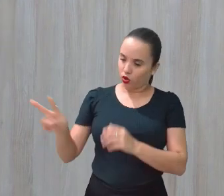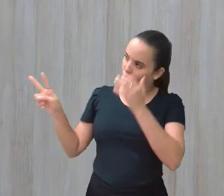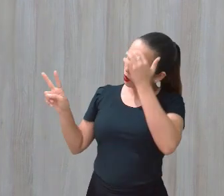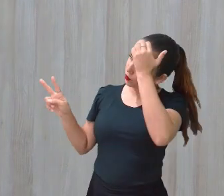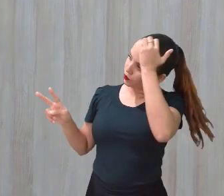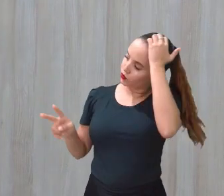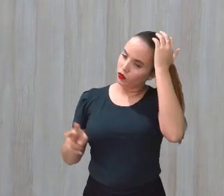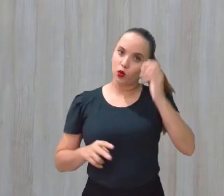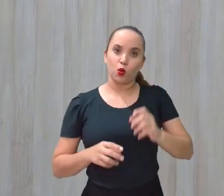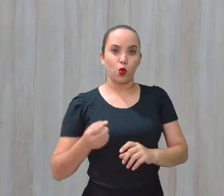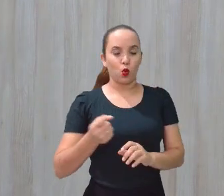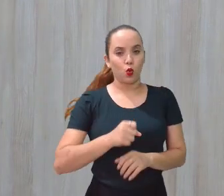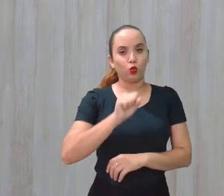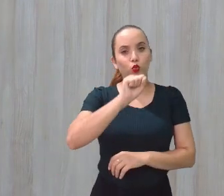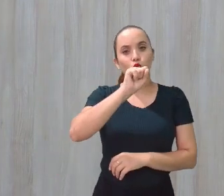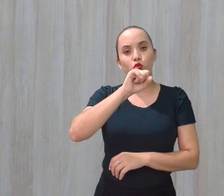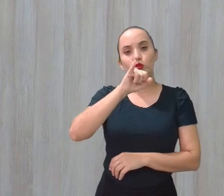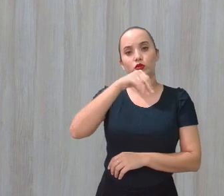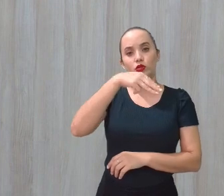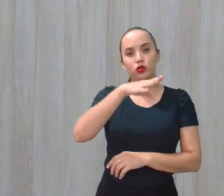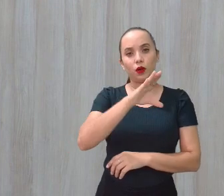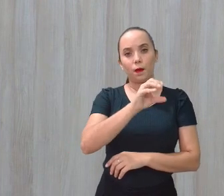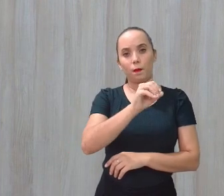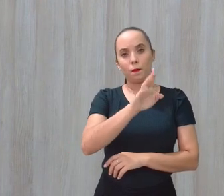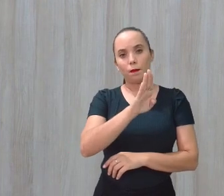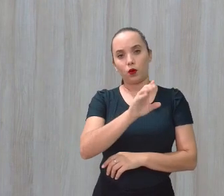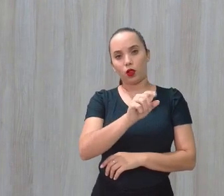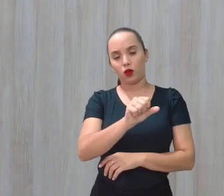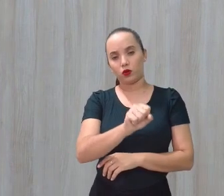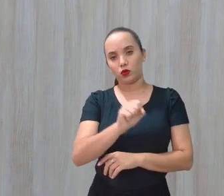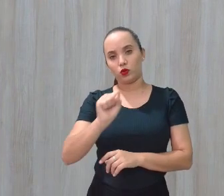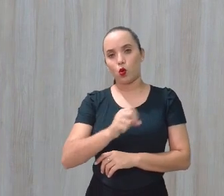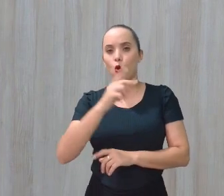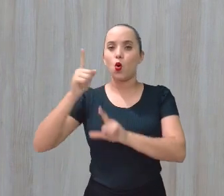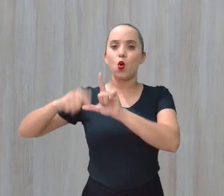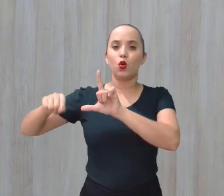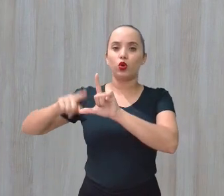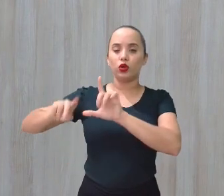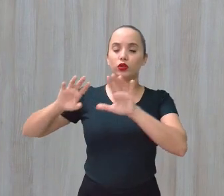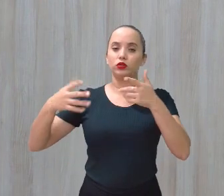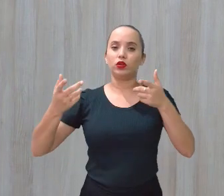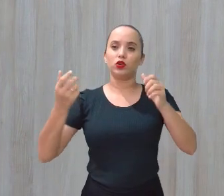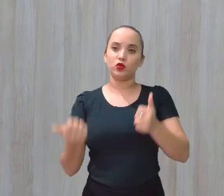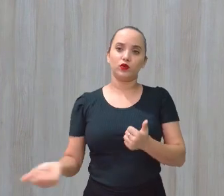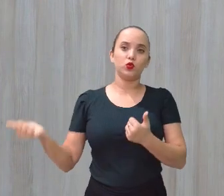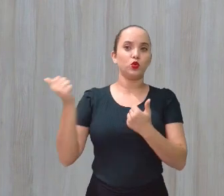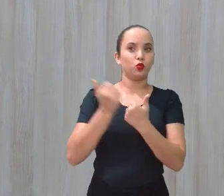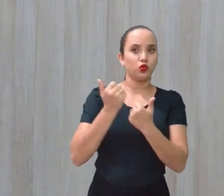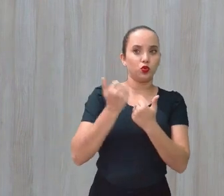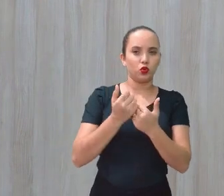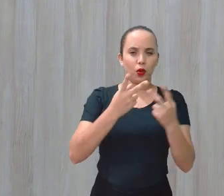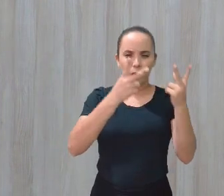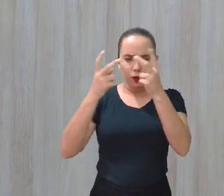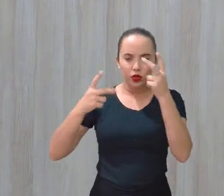gente vai tentar fazer isso daqui. A gente vai igualar uma coisa à outra. Veja como é que vai acontecer aqui. Eu tendo um sistema